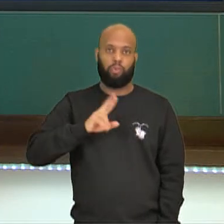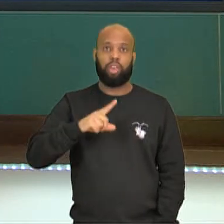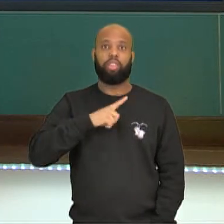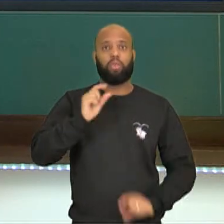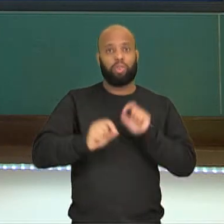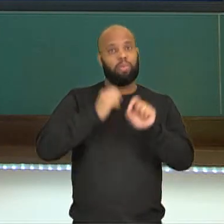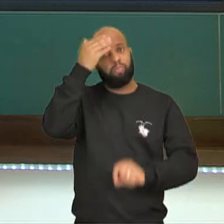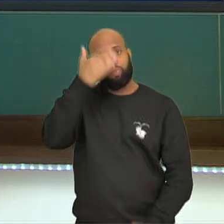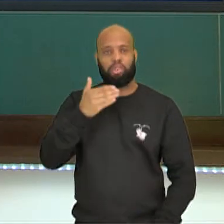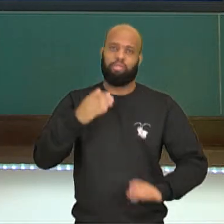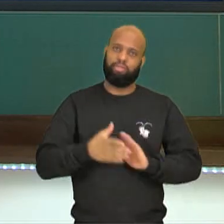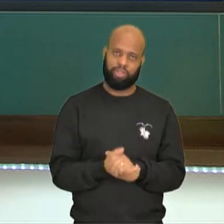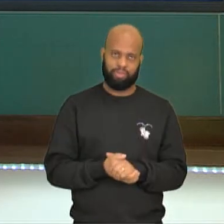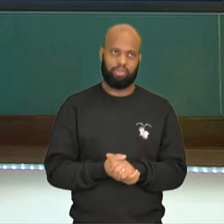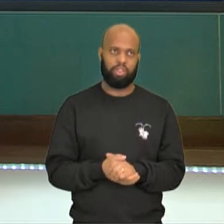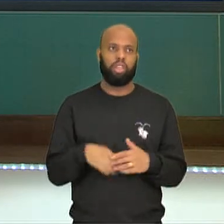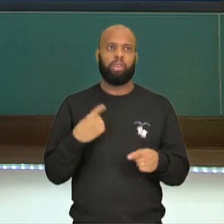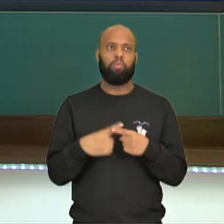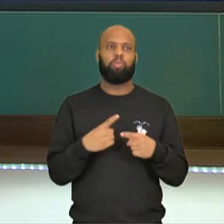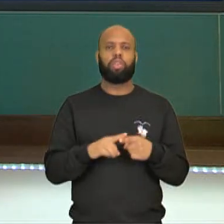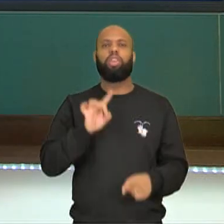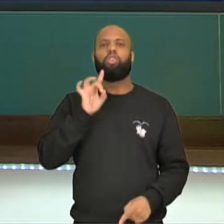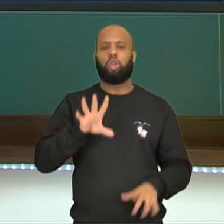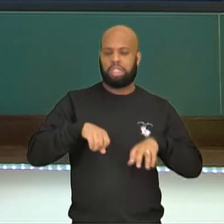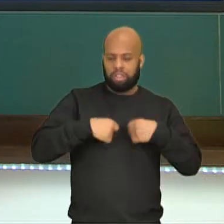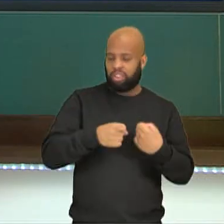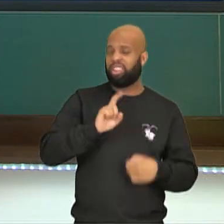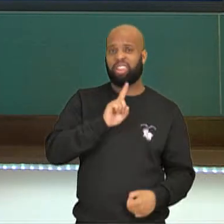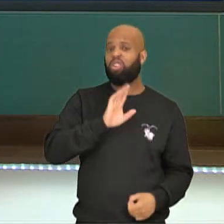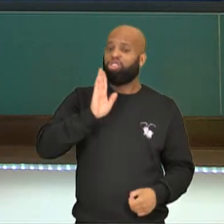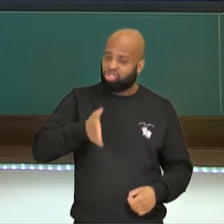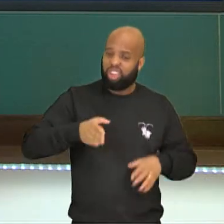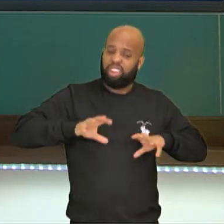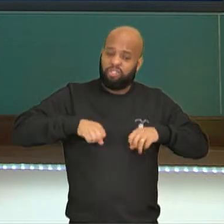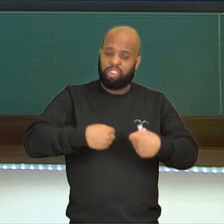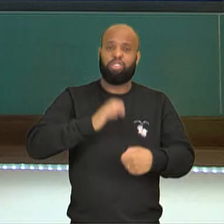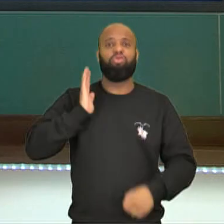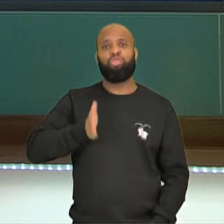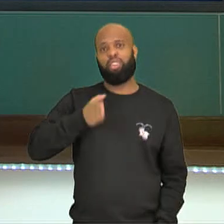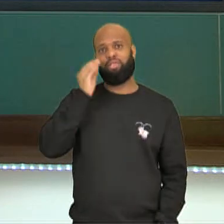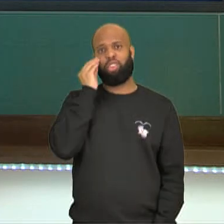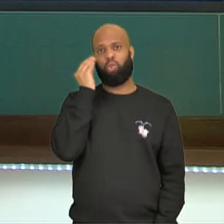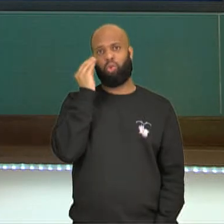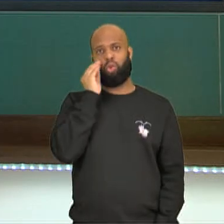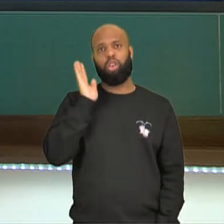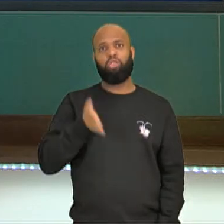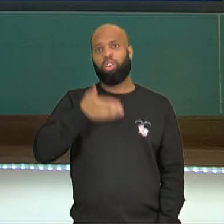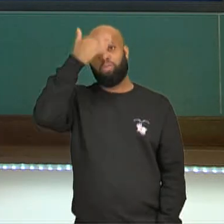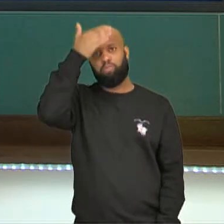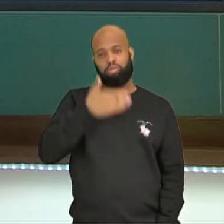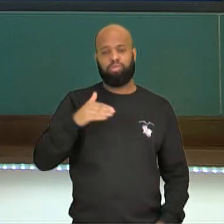o outro, hipótese para ser defendida já, não é mais para ser testada. Já está com